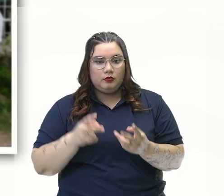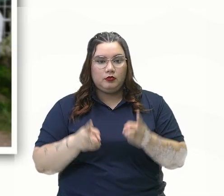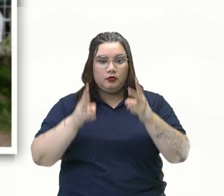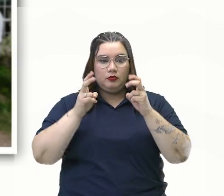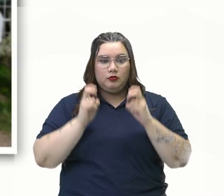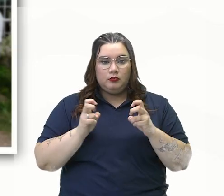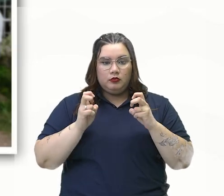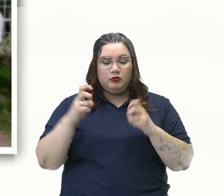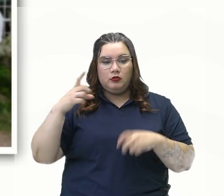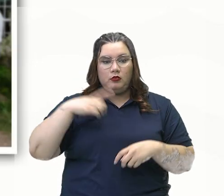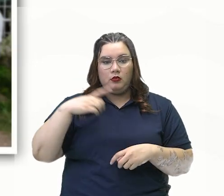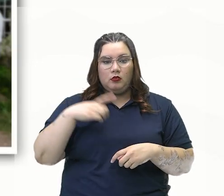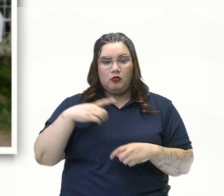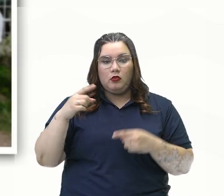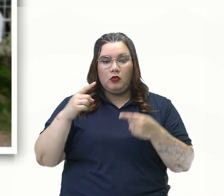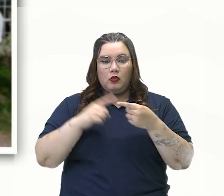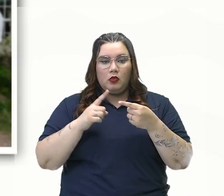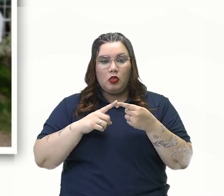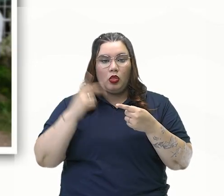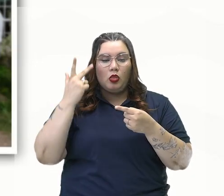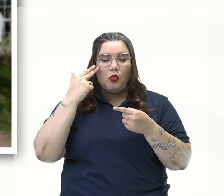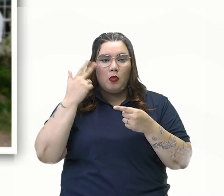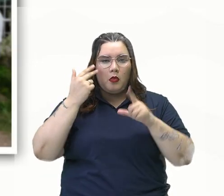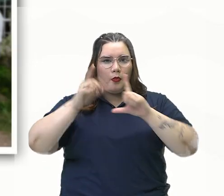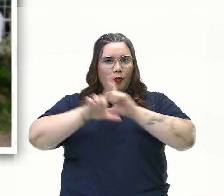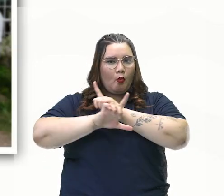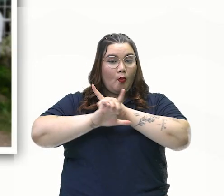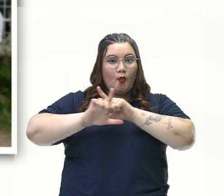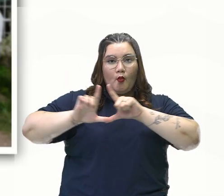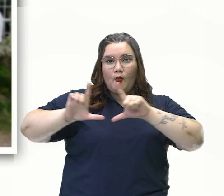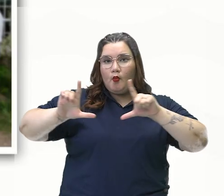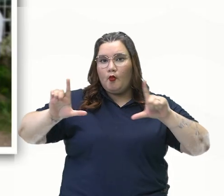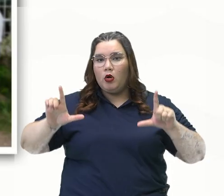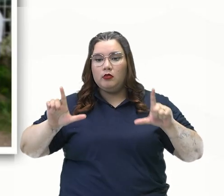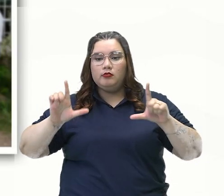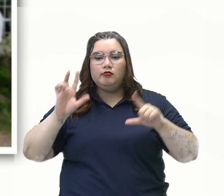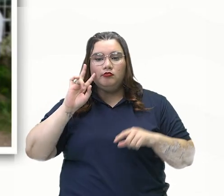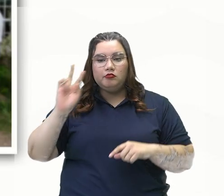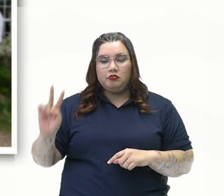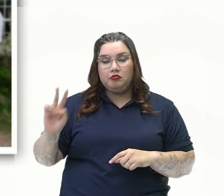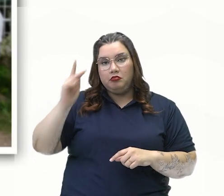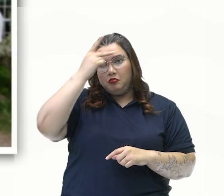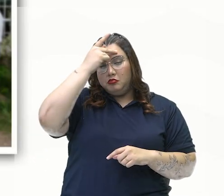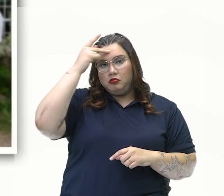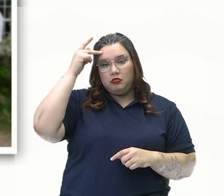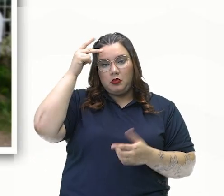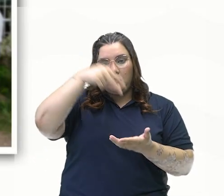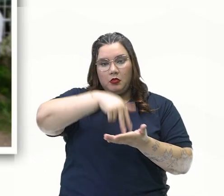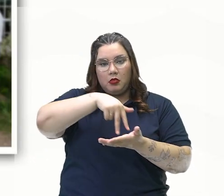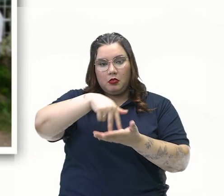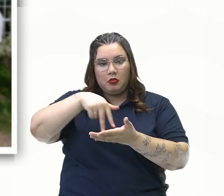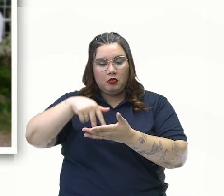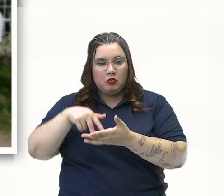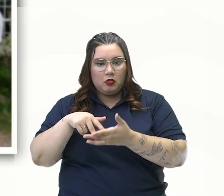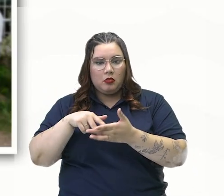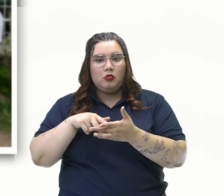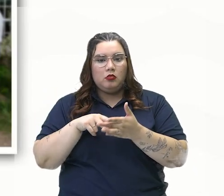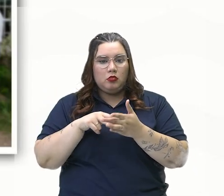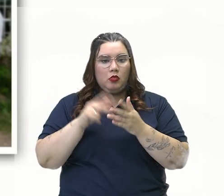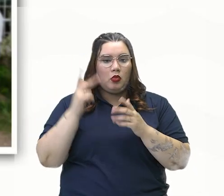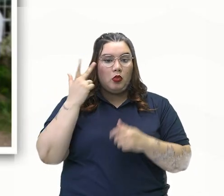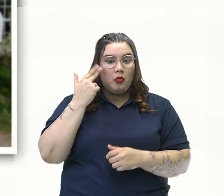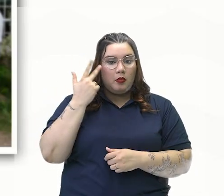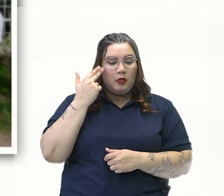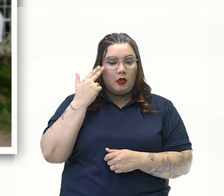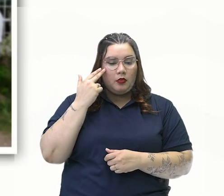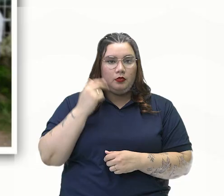aqui nós temos uma condição de um olho normal, vendo uma imagem das pessoas, a imagem focalizada de forma